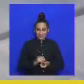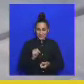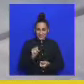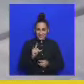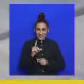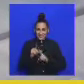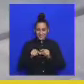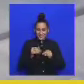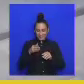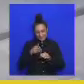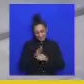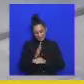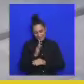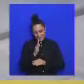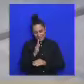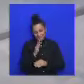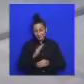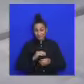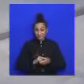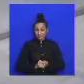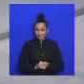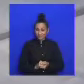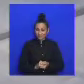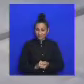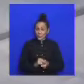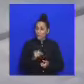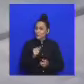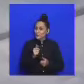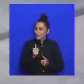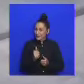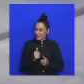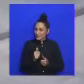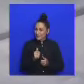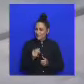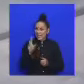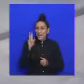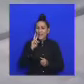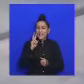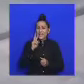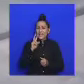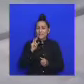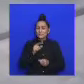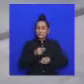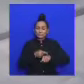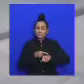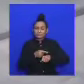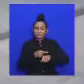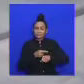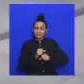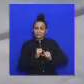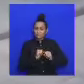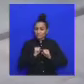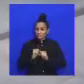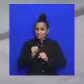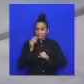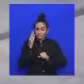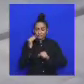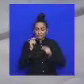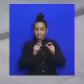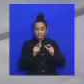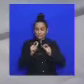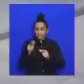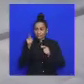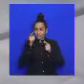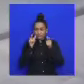Ok, sorteio validado. Muito bem. E lembre-se que dentro de instantes você já poderá saber de onde